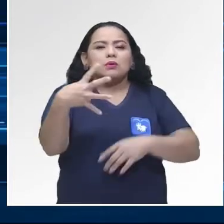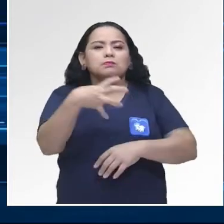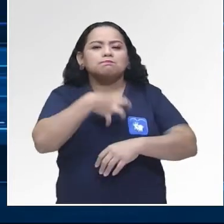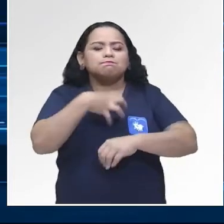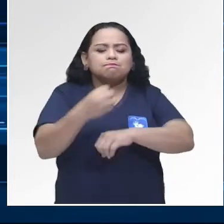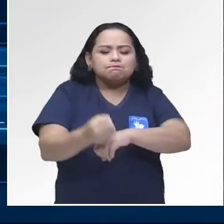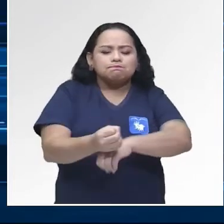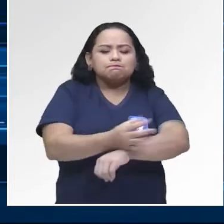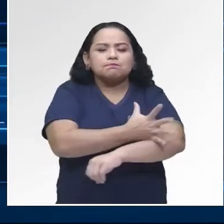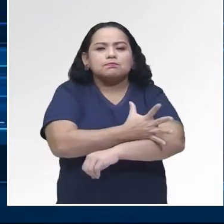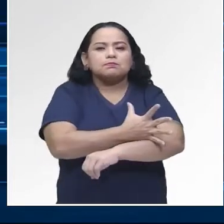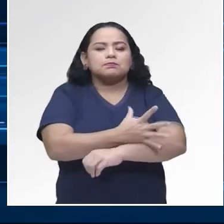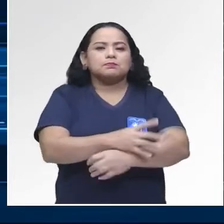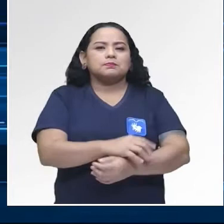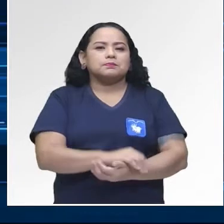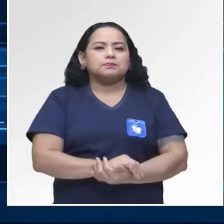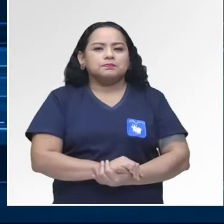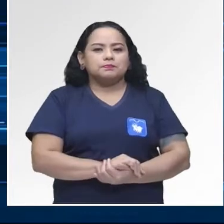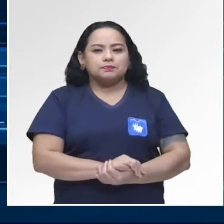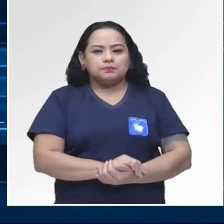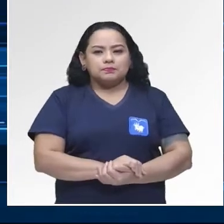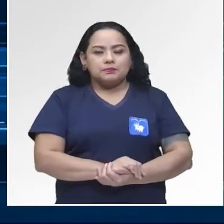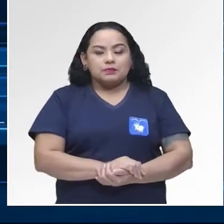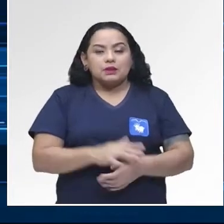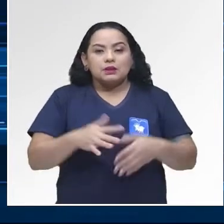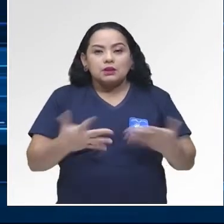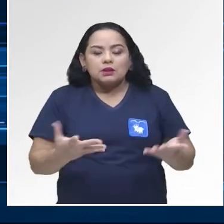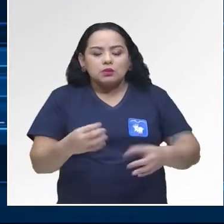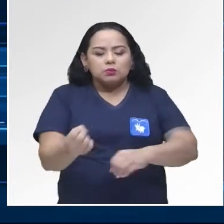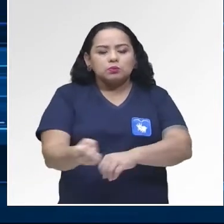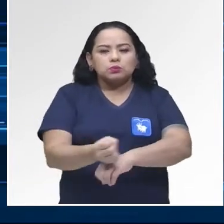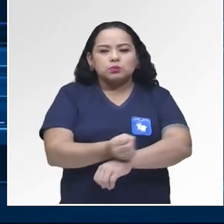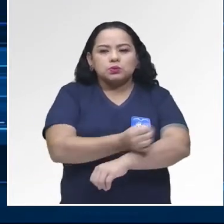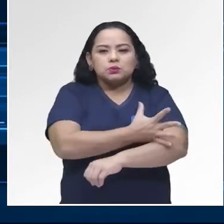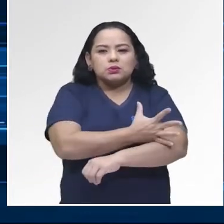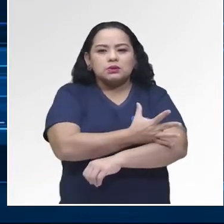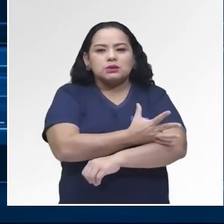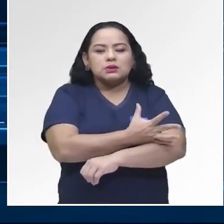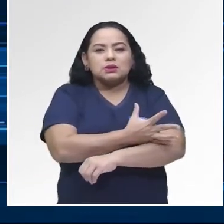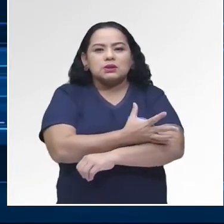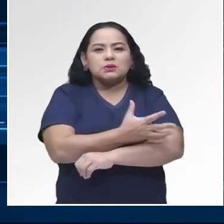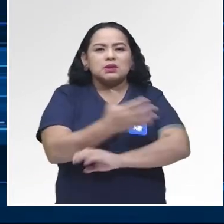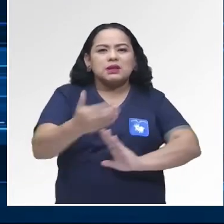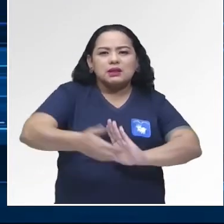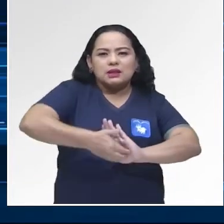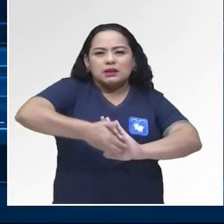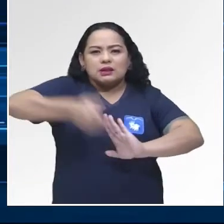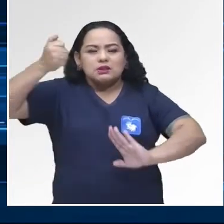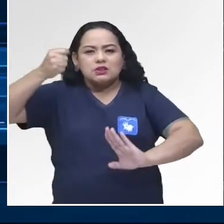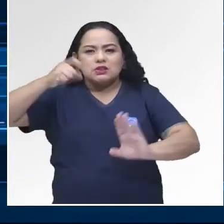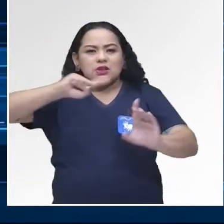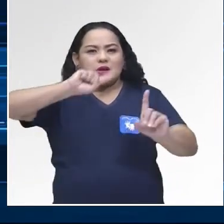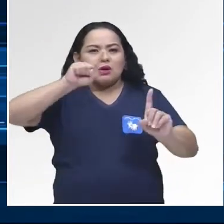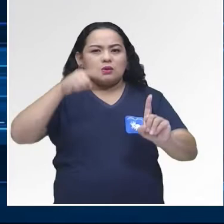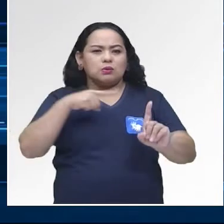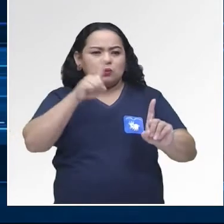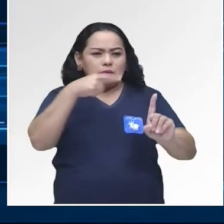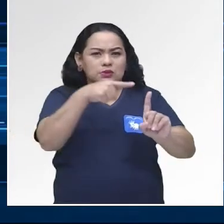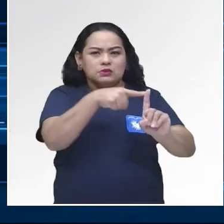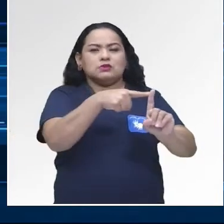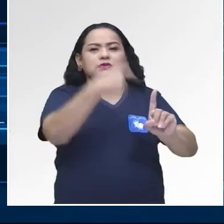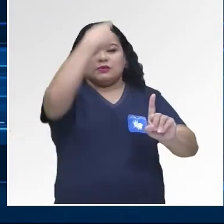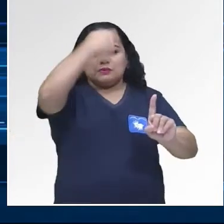emoções. E a emoção, ela tira o quê? Ela tira a objetividade da